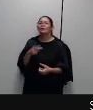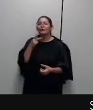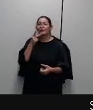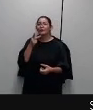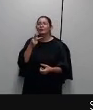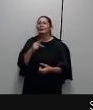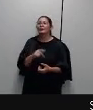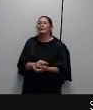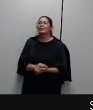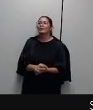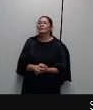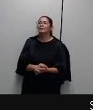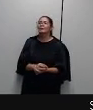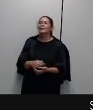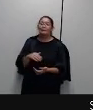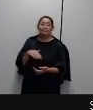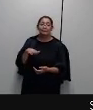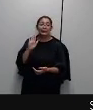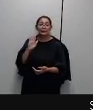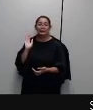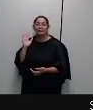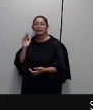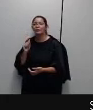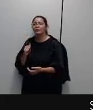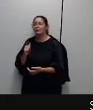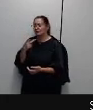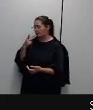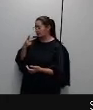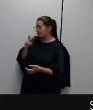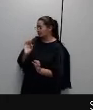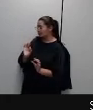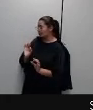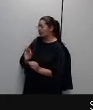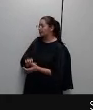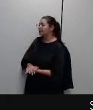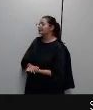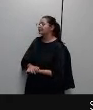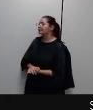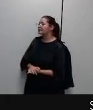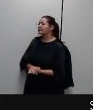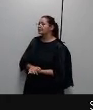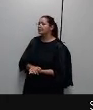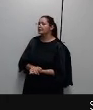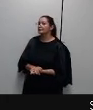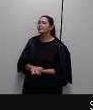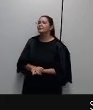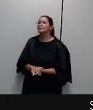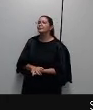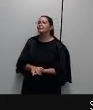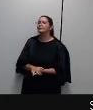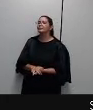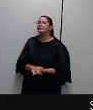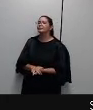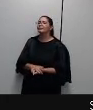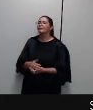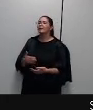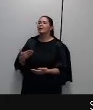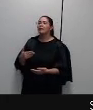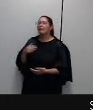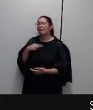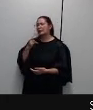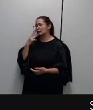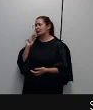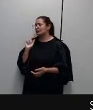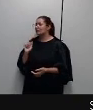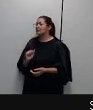ministrou os jogos paredes fazer uma ponderações não eu acho que